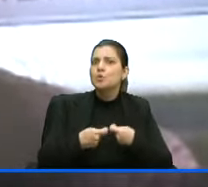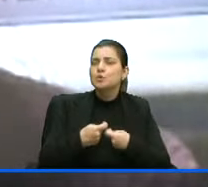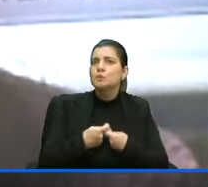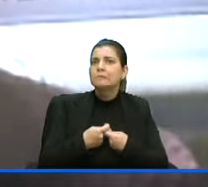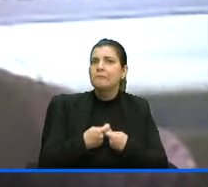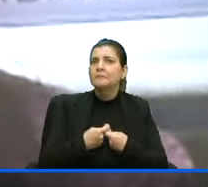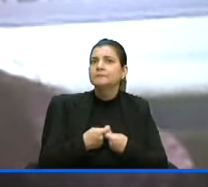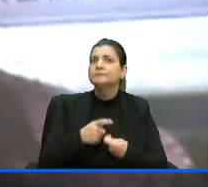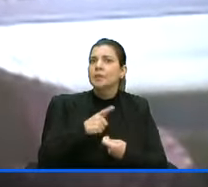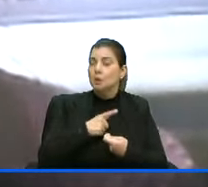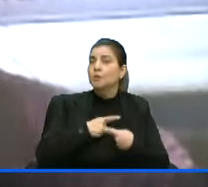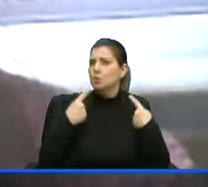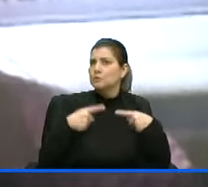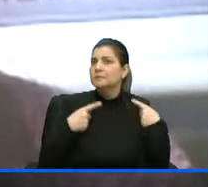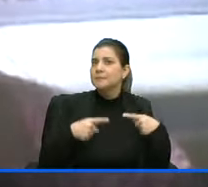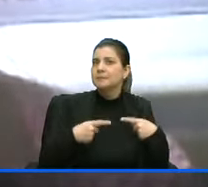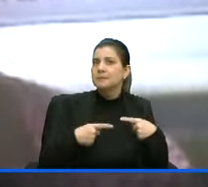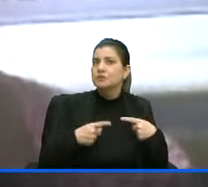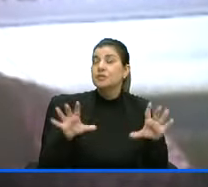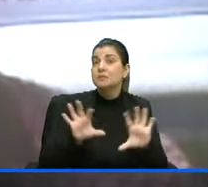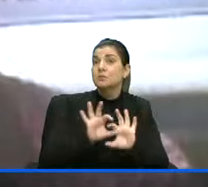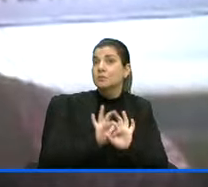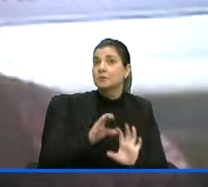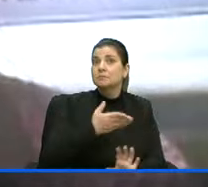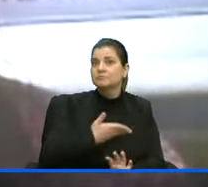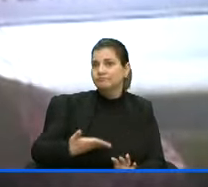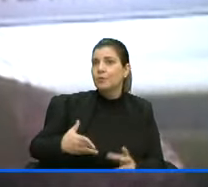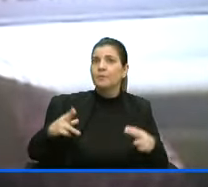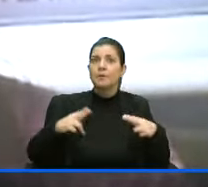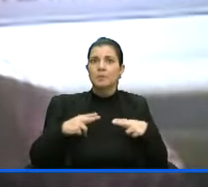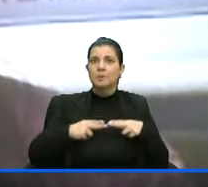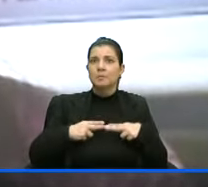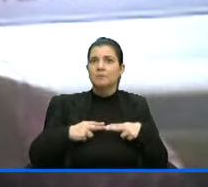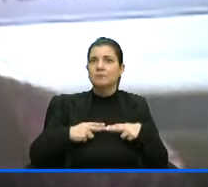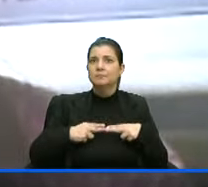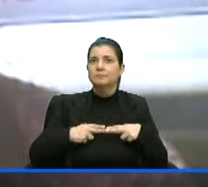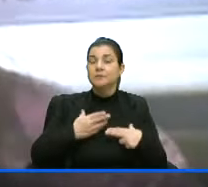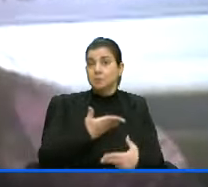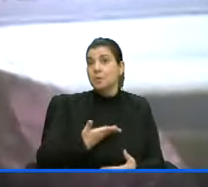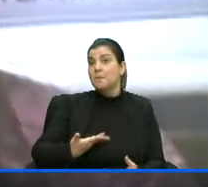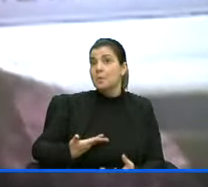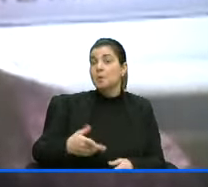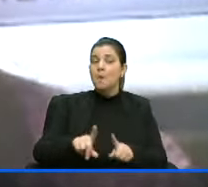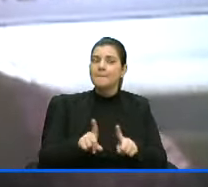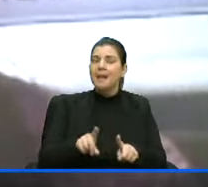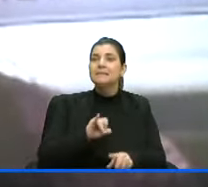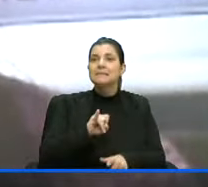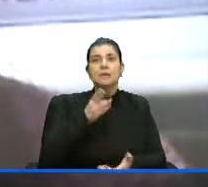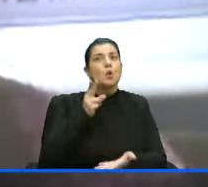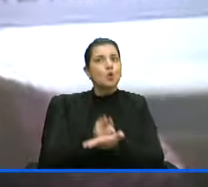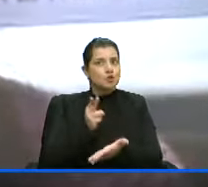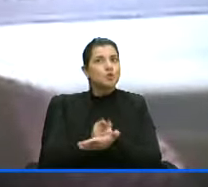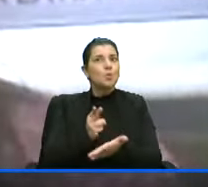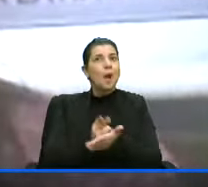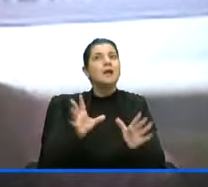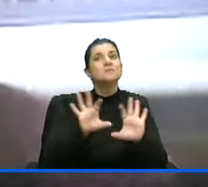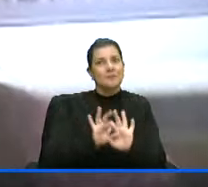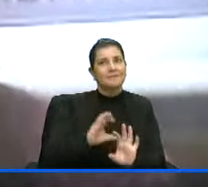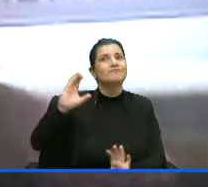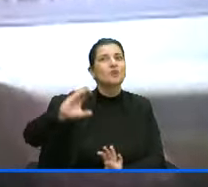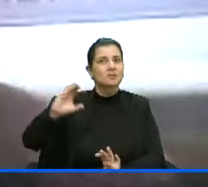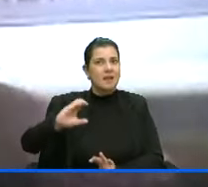eu tenho as minhas críticas com relação às parcerias público-privadas, e isso é público, né? Mas se manter as parcerias com as